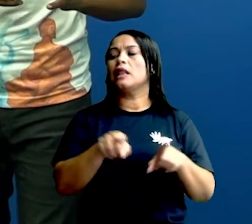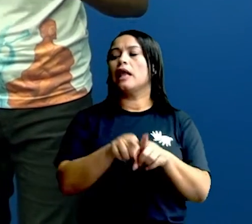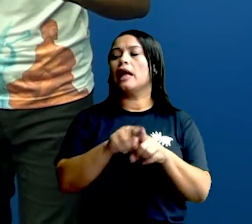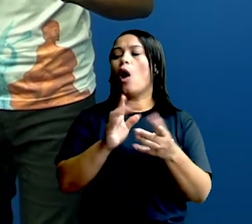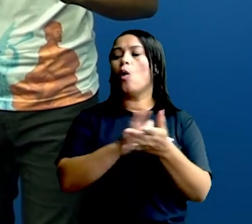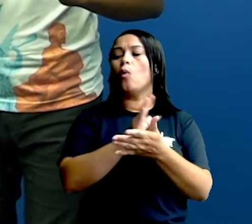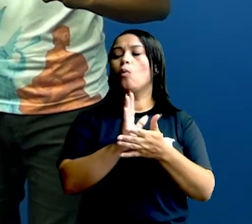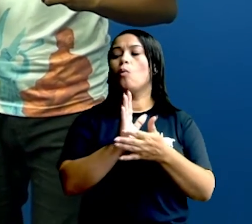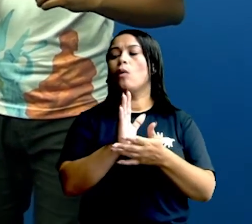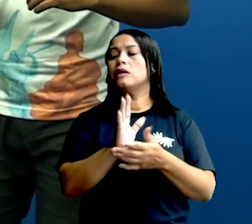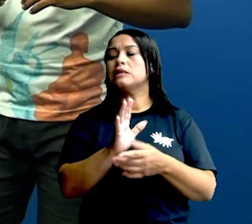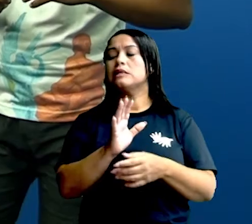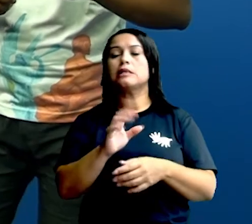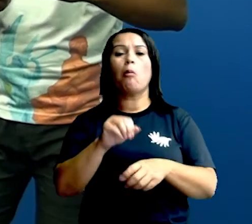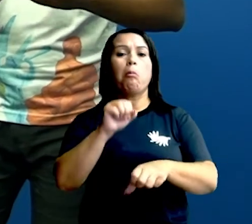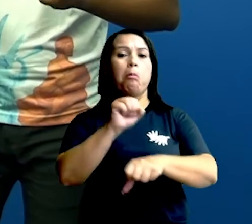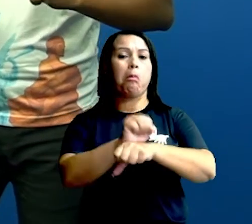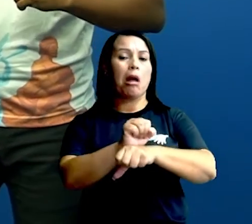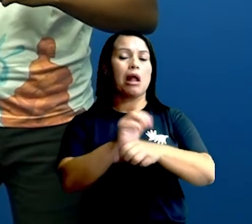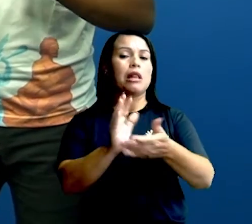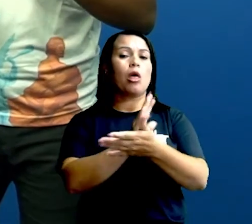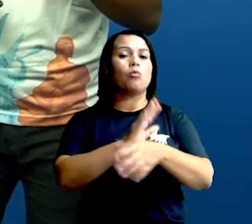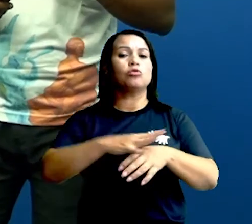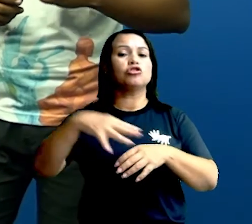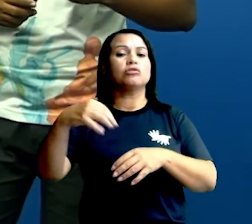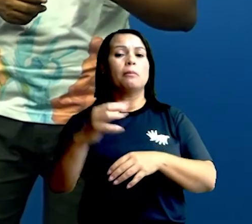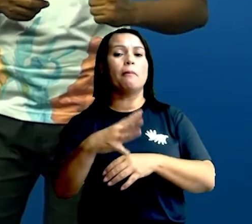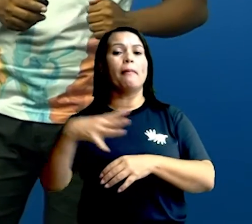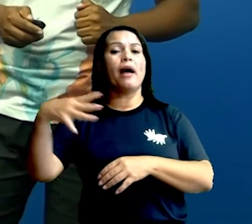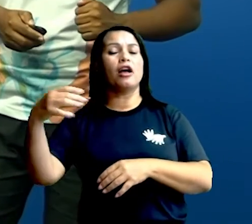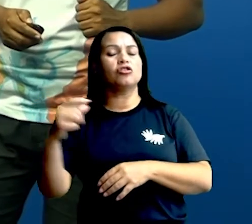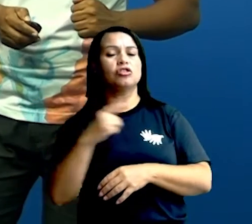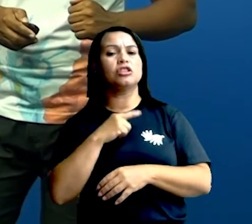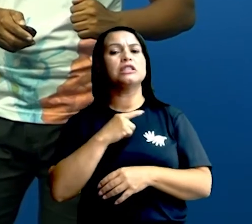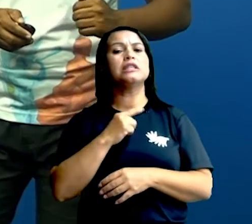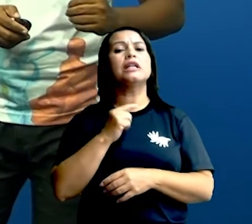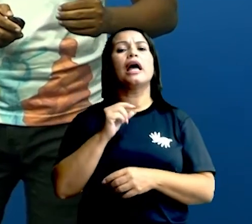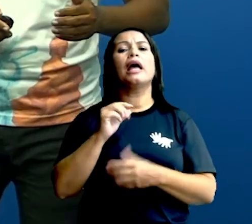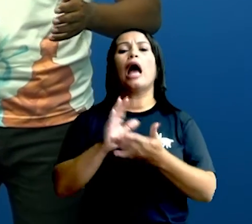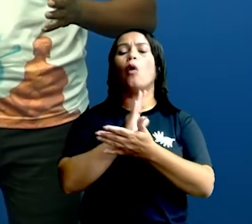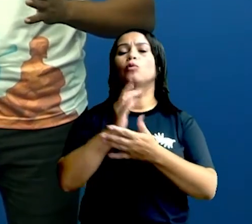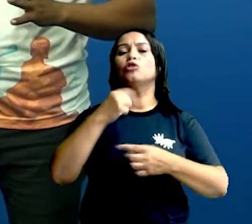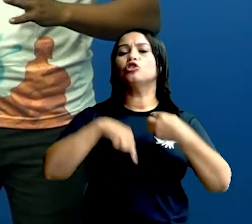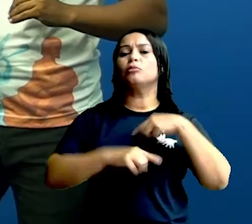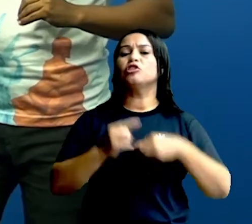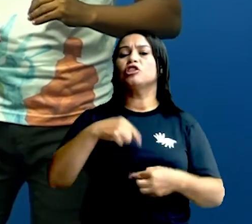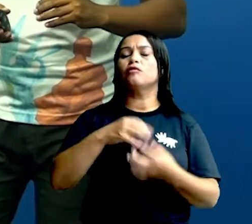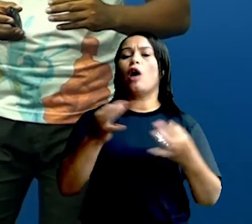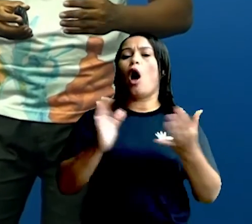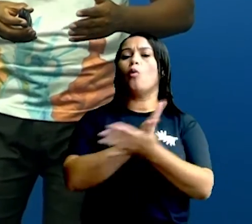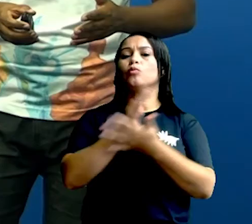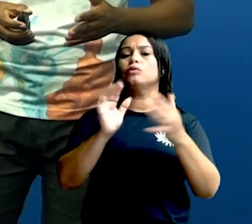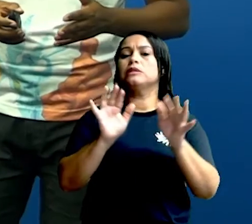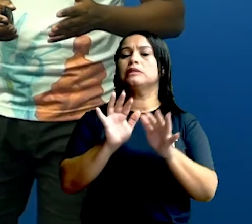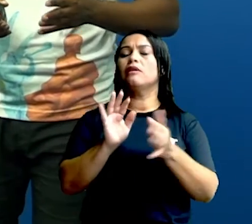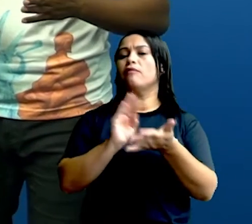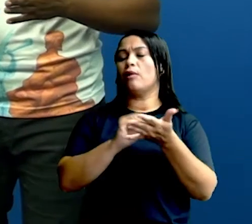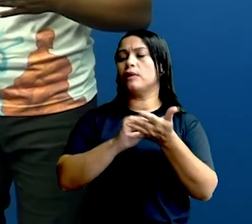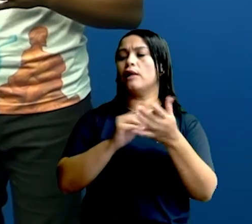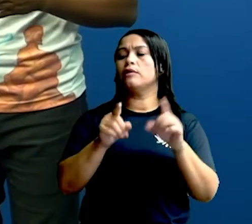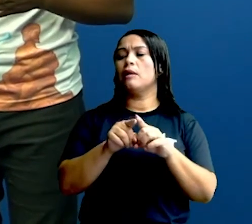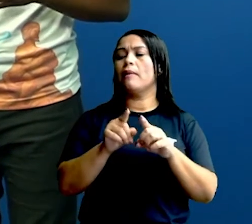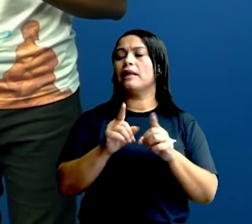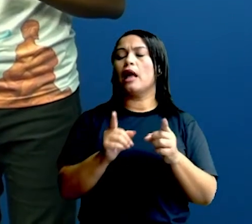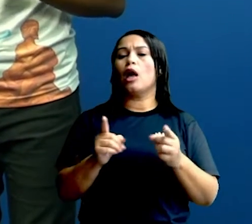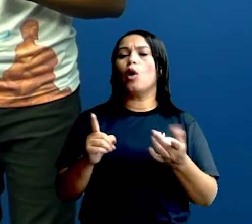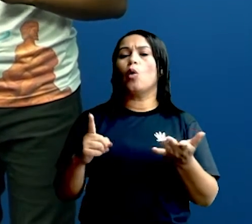são fixas, e já possuem um sistema digestivo incompleto. Depois, falamos sobre os vermes